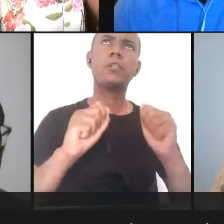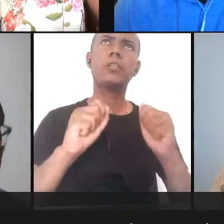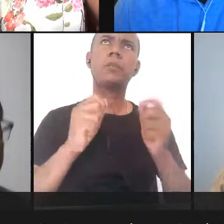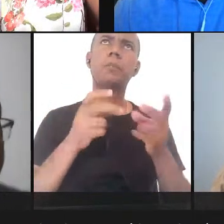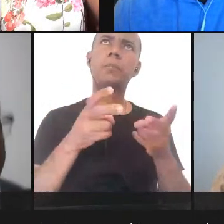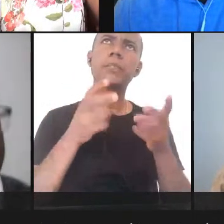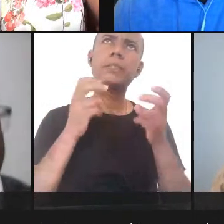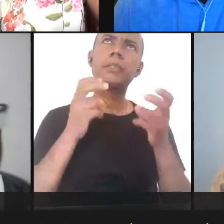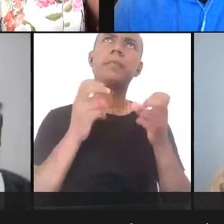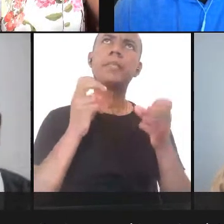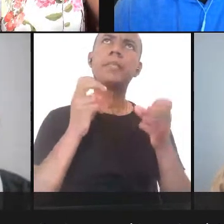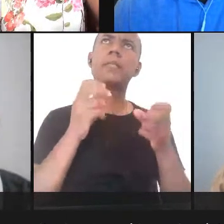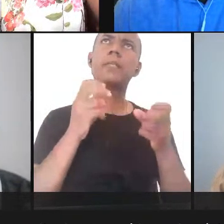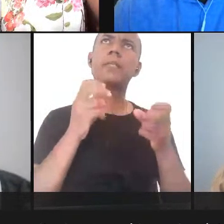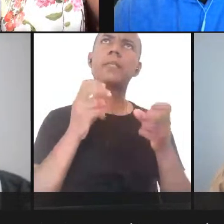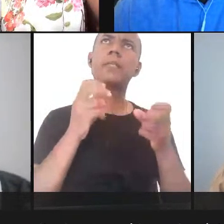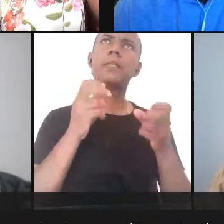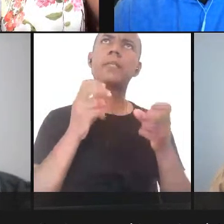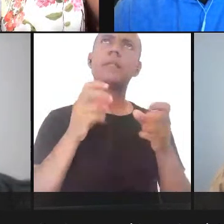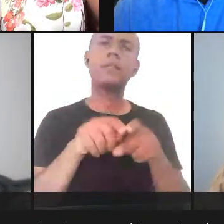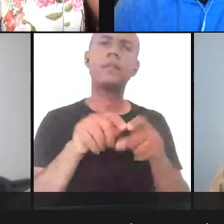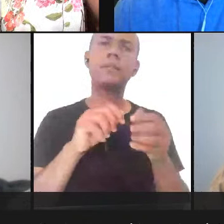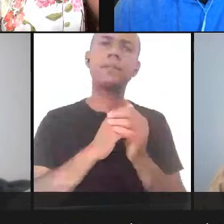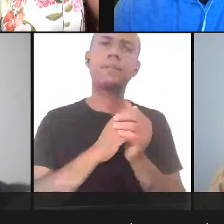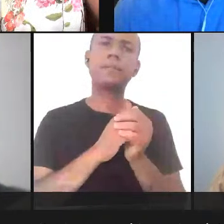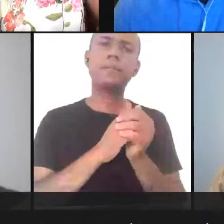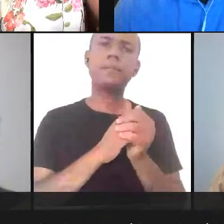Em princípio, quem lê o livro...